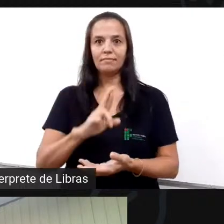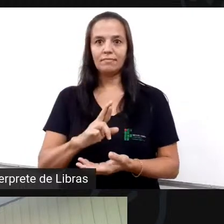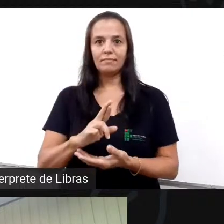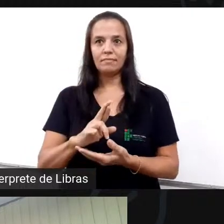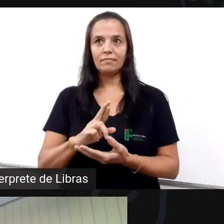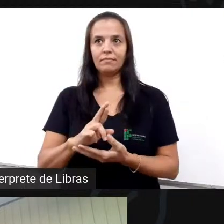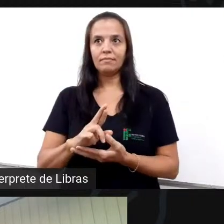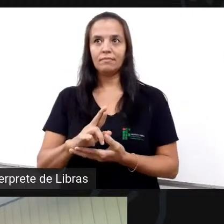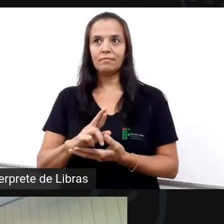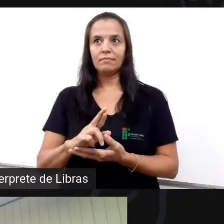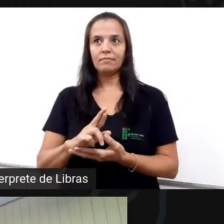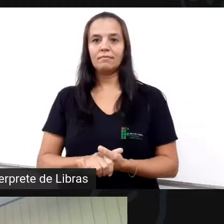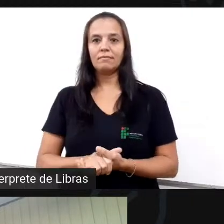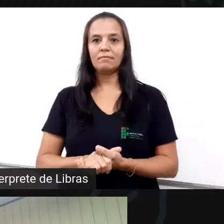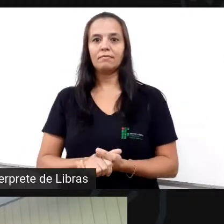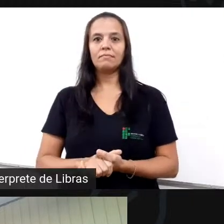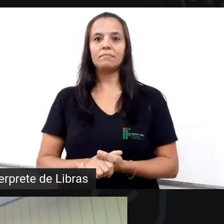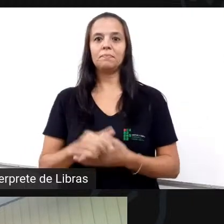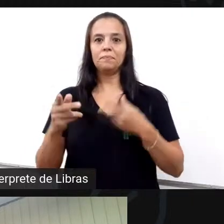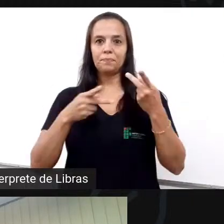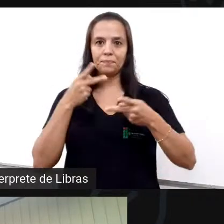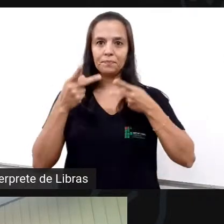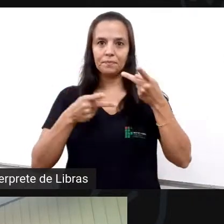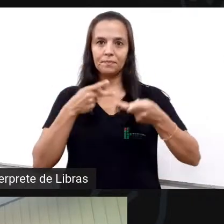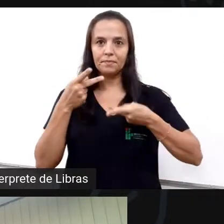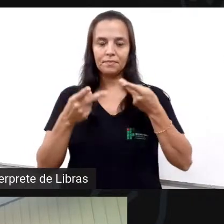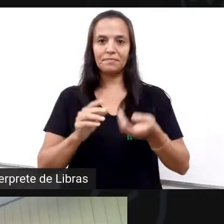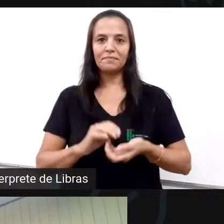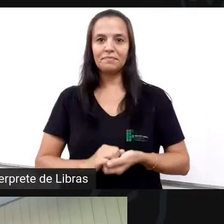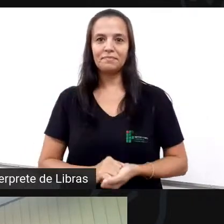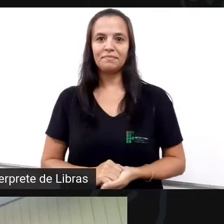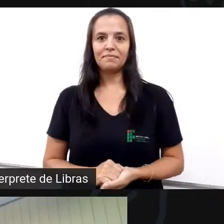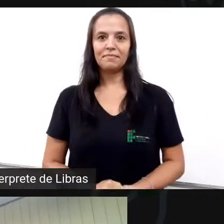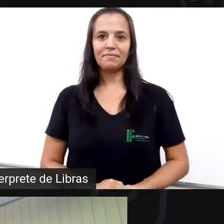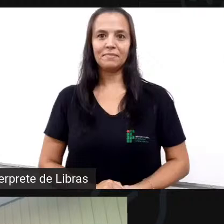fazer uso da palavra.